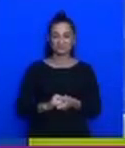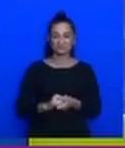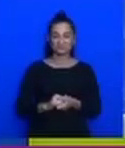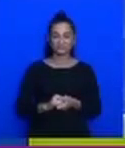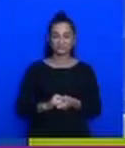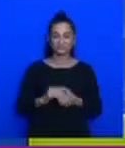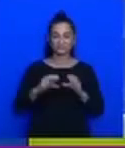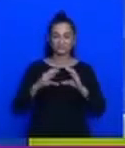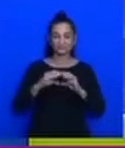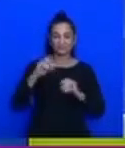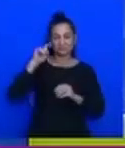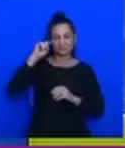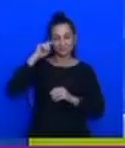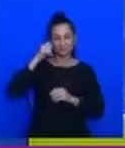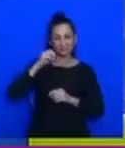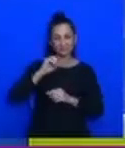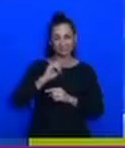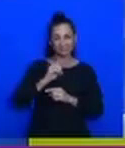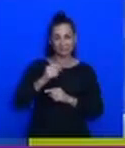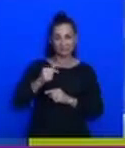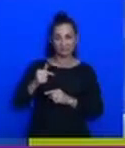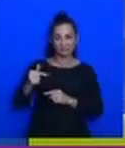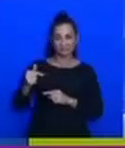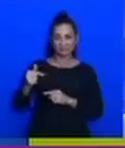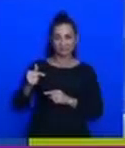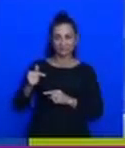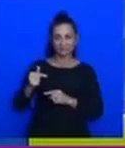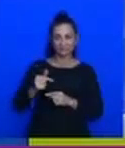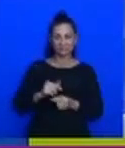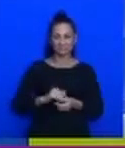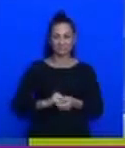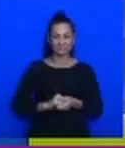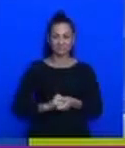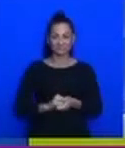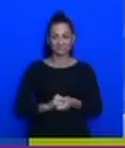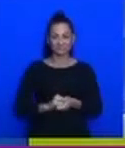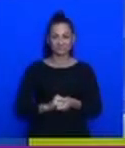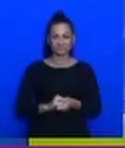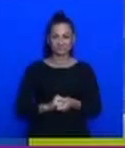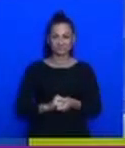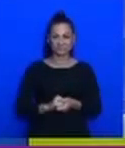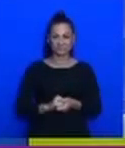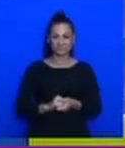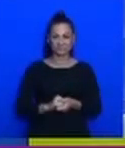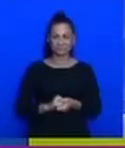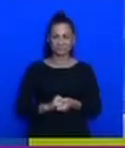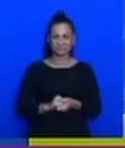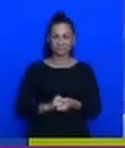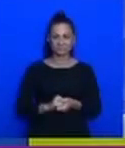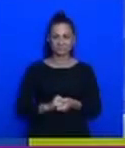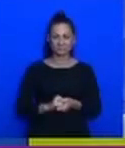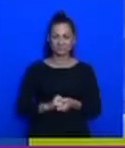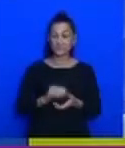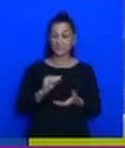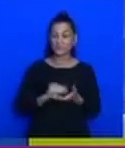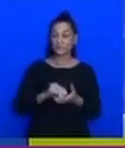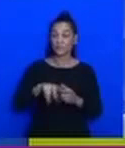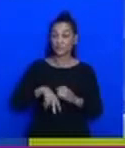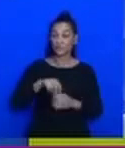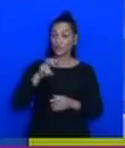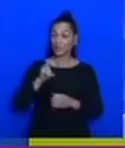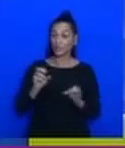Agora é marrom, é preta 07. Preta 07. Mais 5